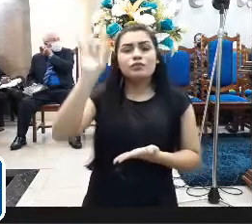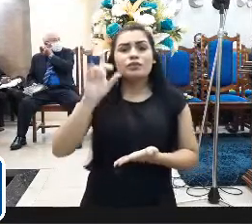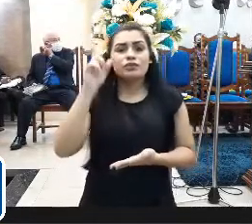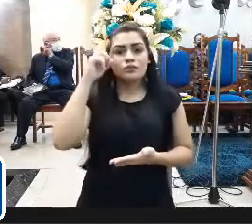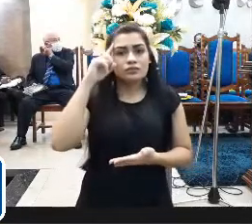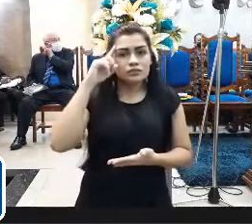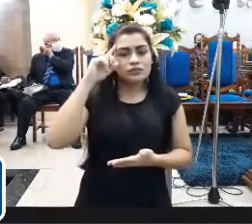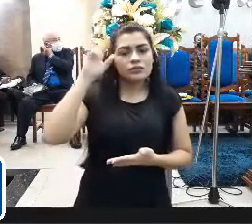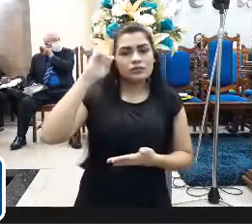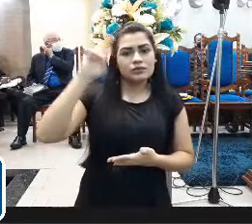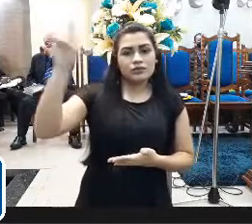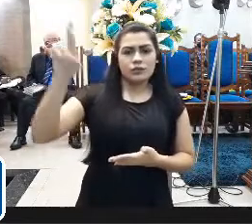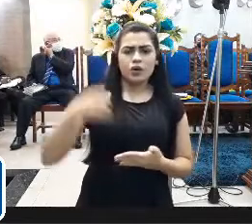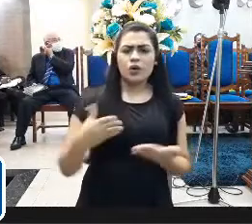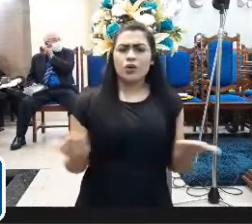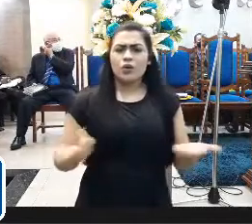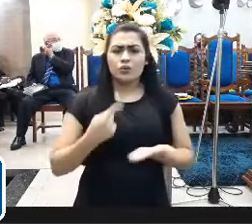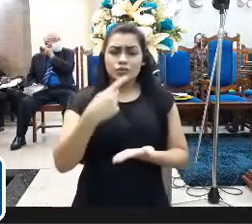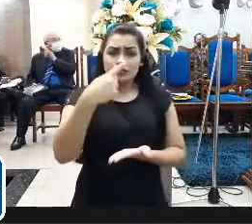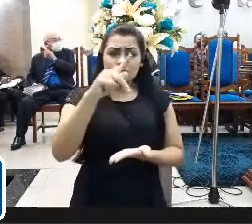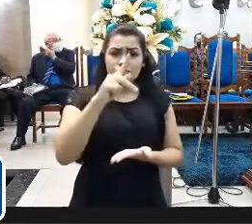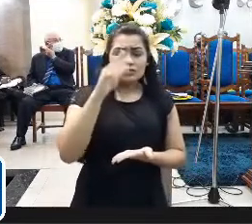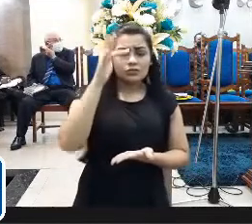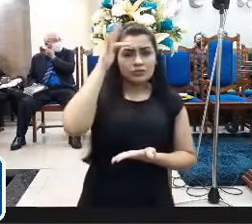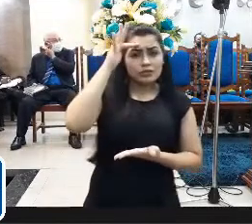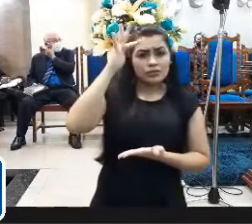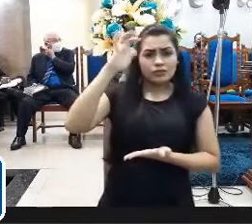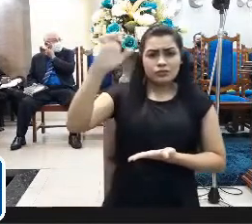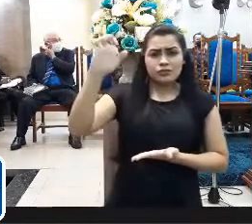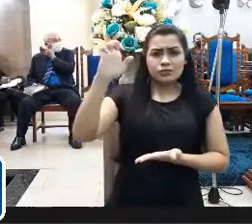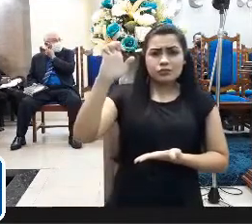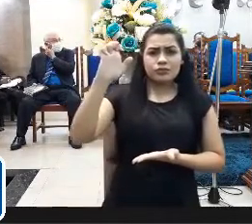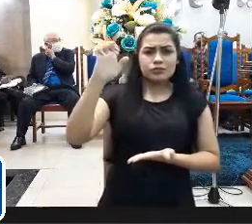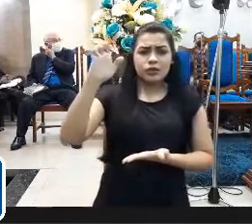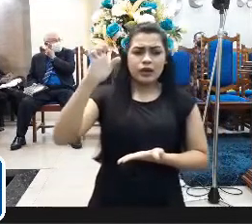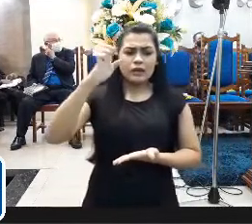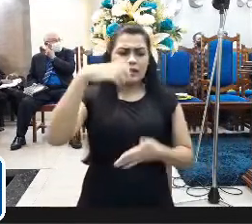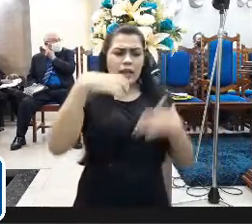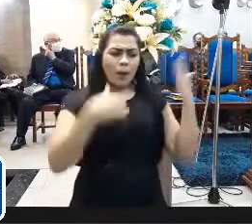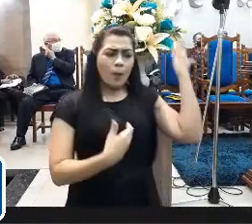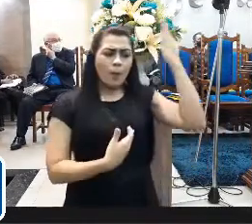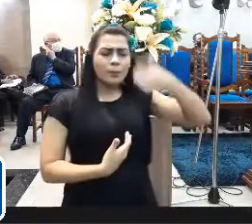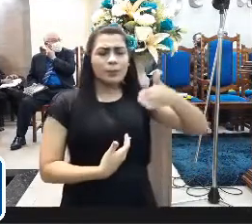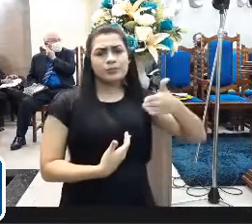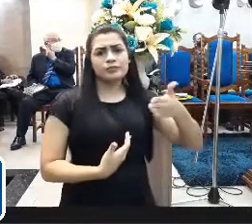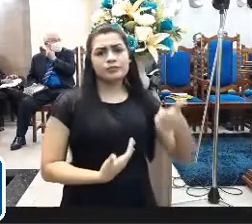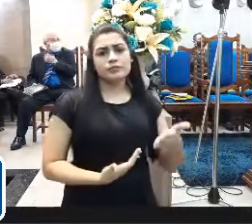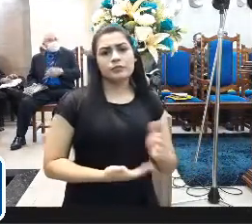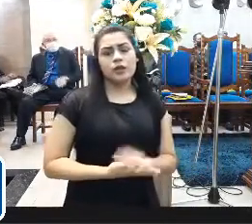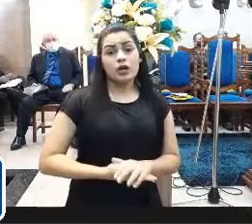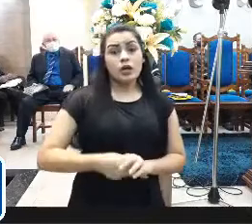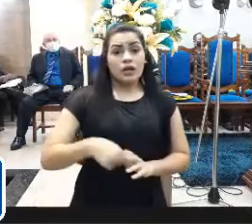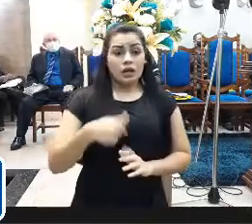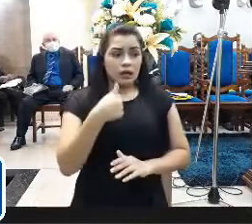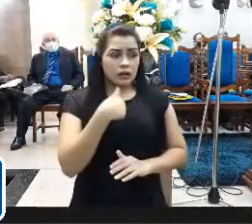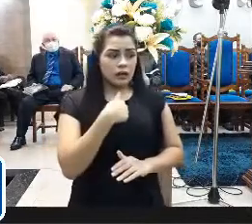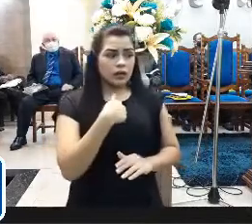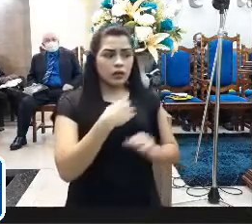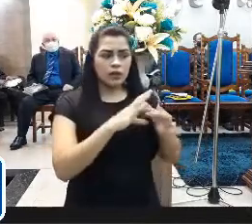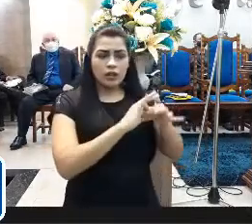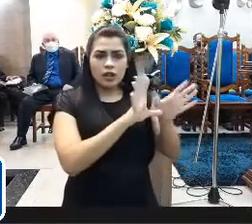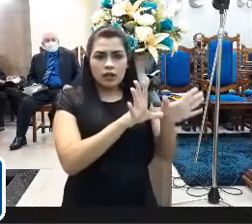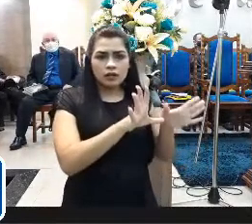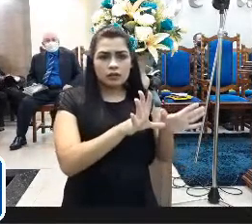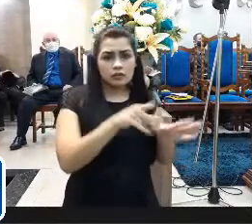revelar. Hoje sua fé é provada, você não está isento, nem você, nem eu, nem ninguém está isento de provas de